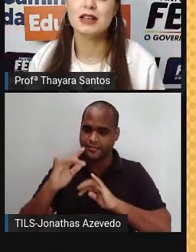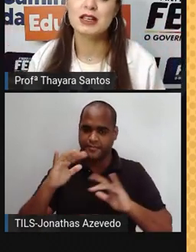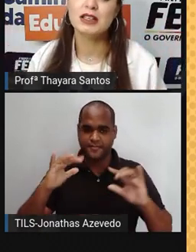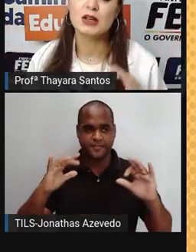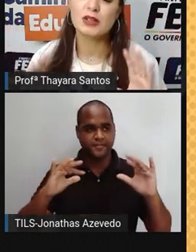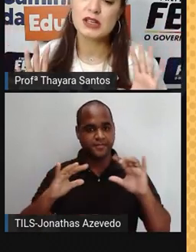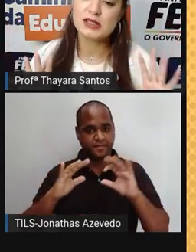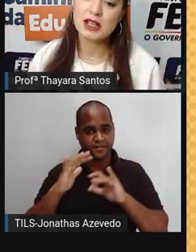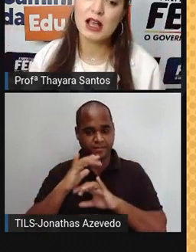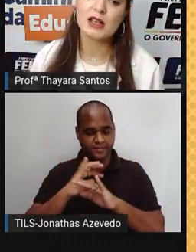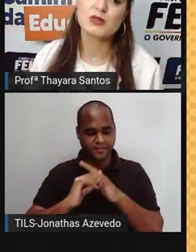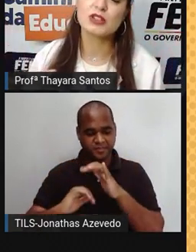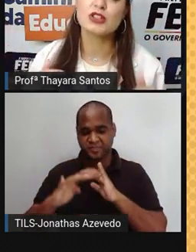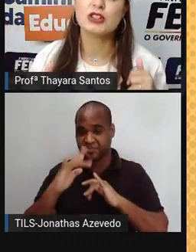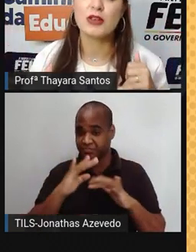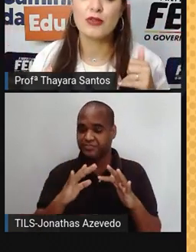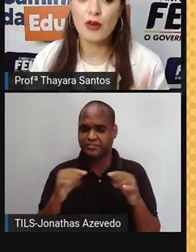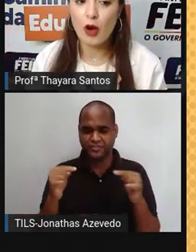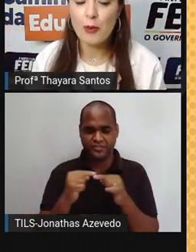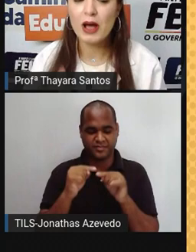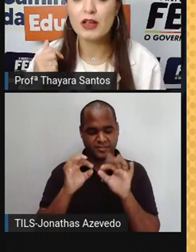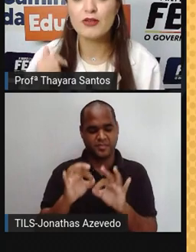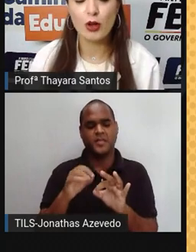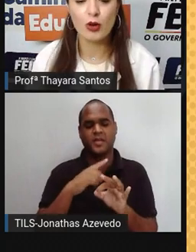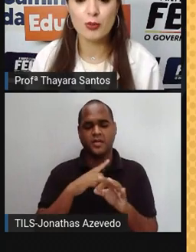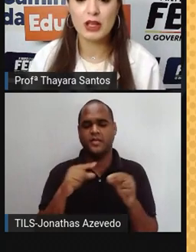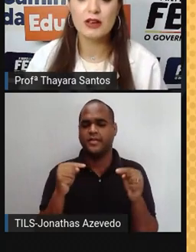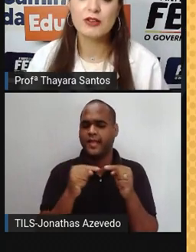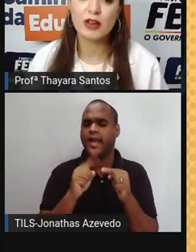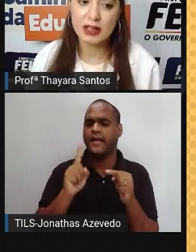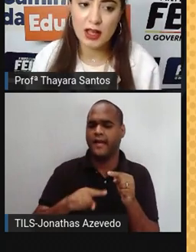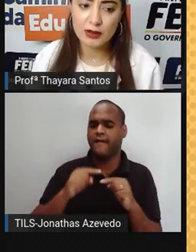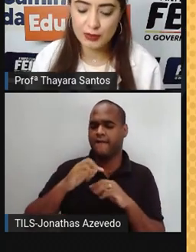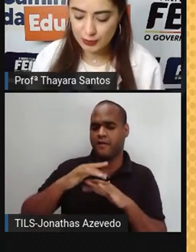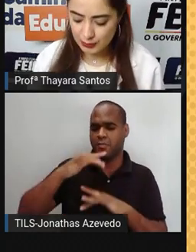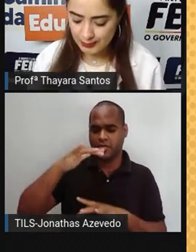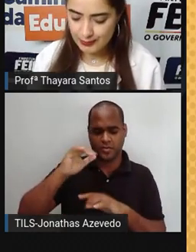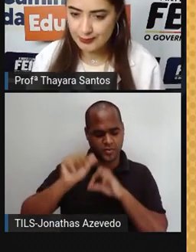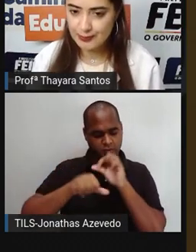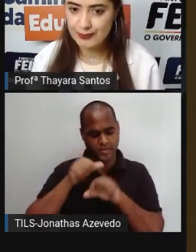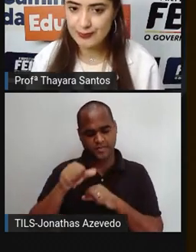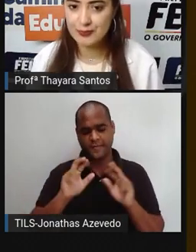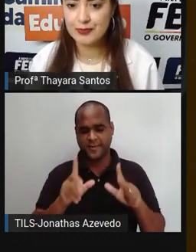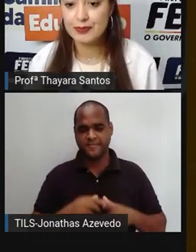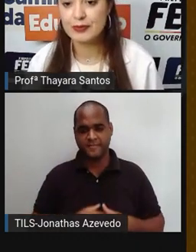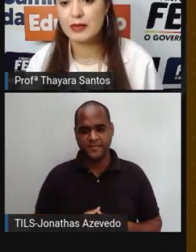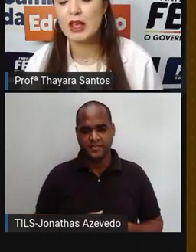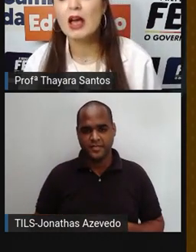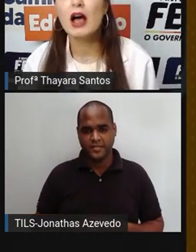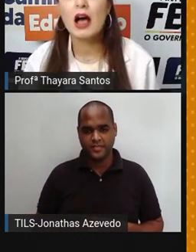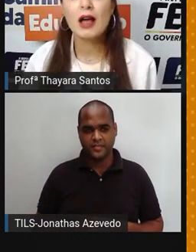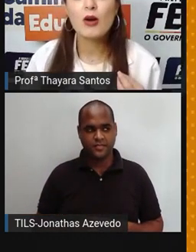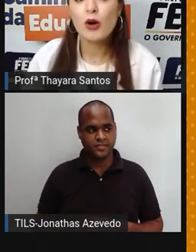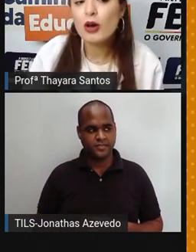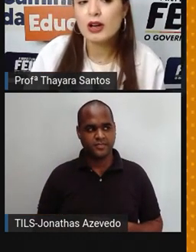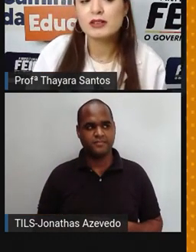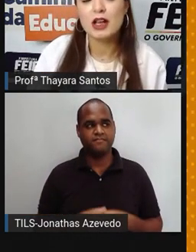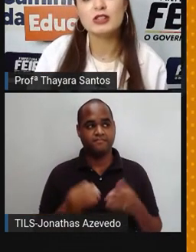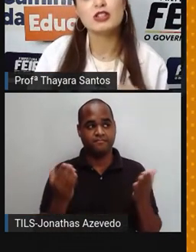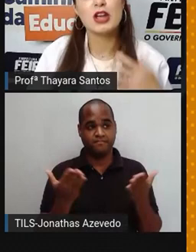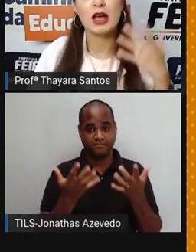agitadas Então nesse caso a gente tem forma e volume variável e e